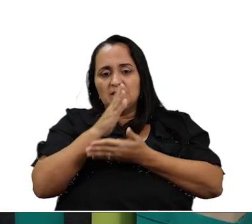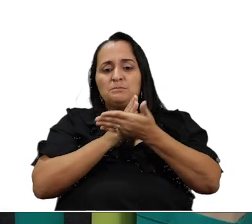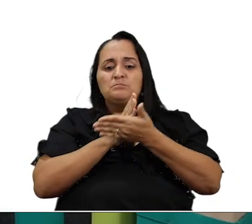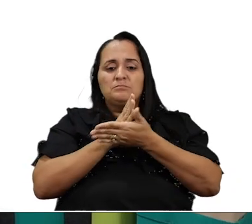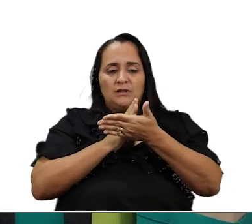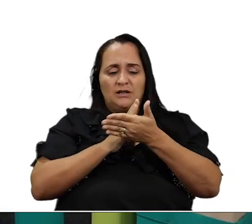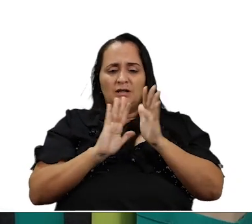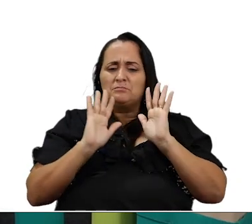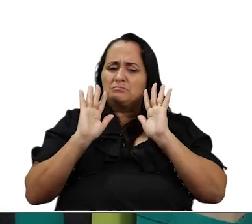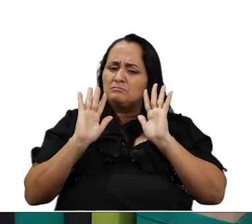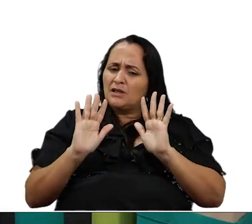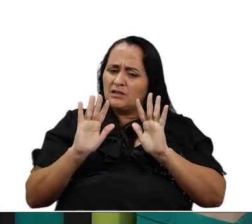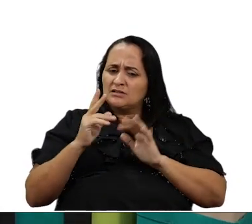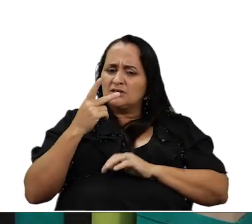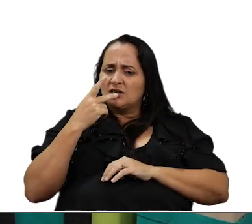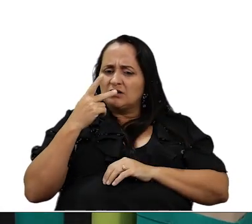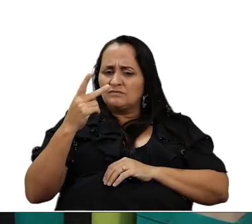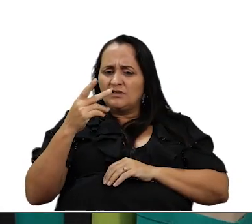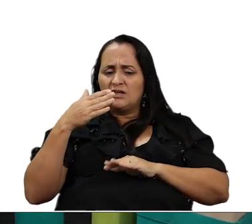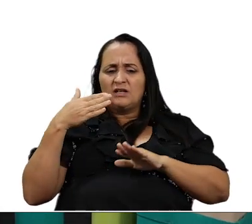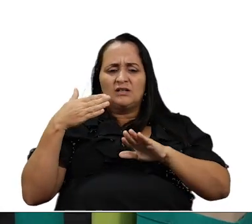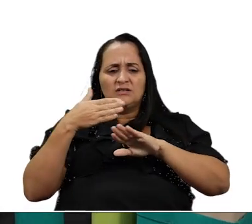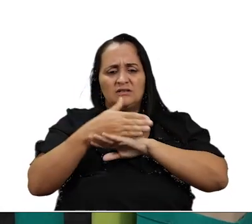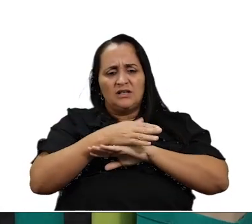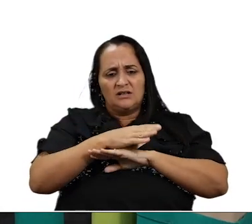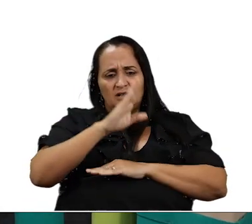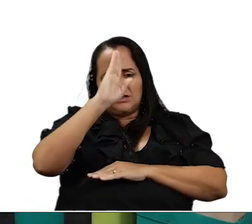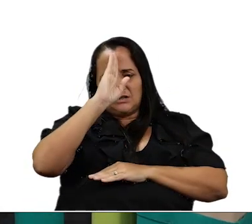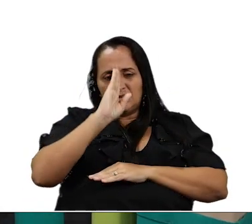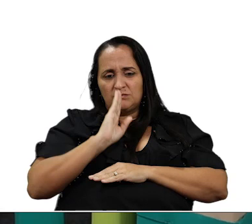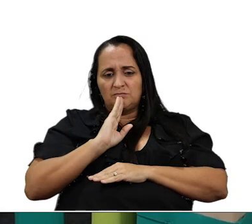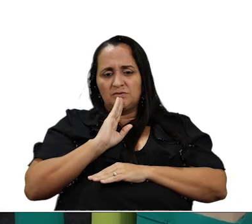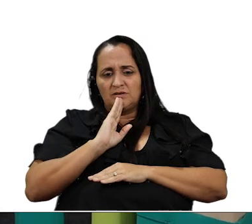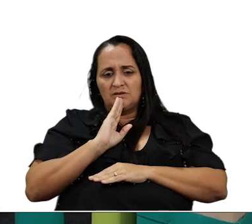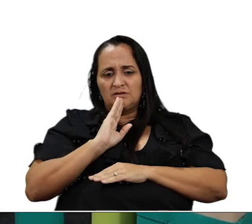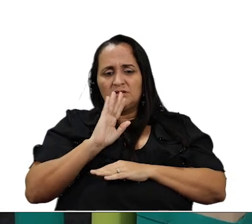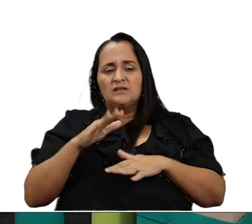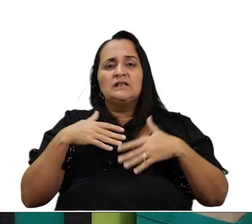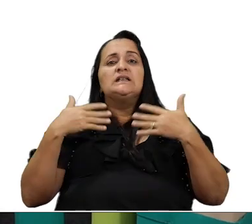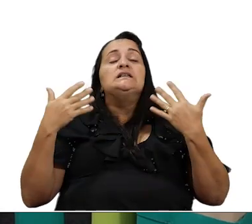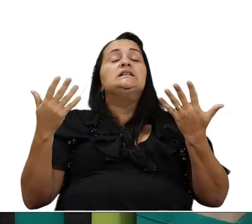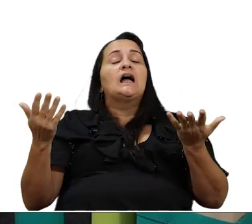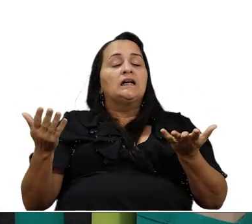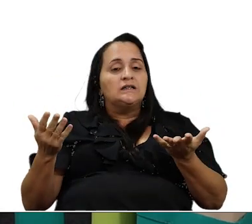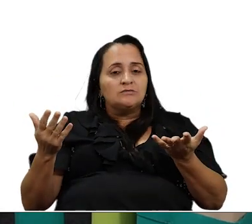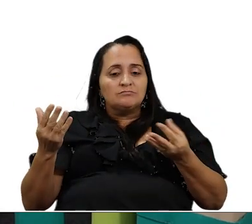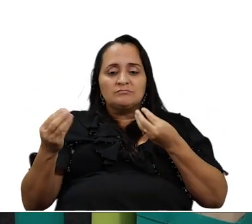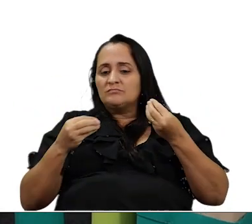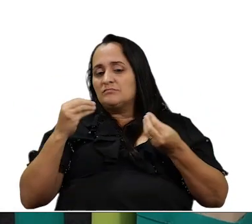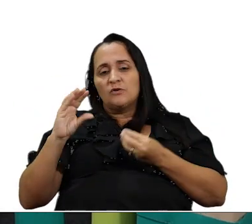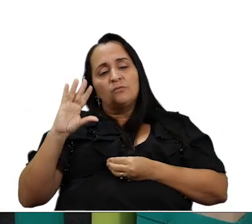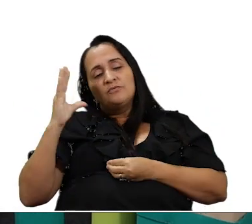de gratuidade, ó, entrada gratuita, já está no título. E aí, como é que a gente resolve esse